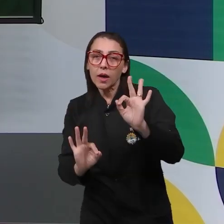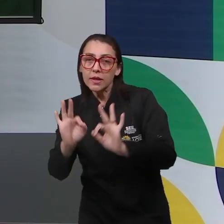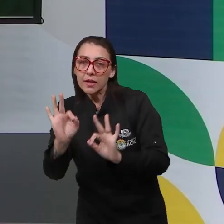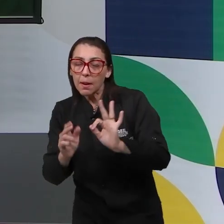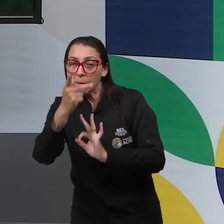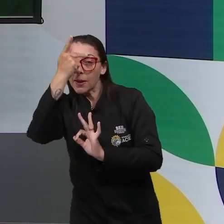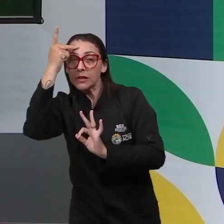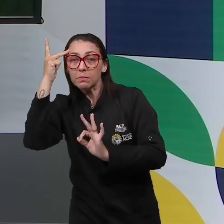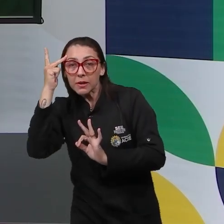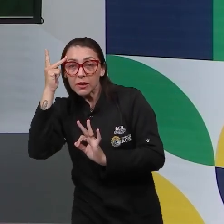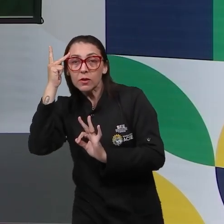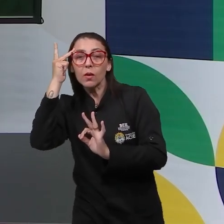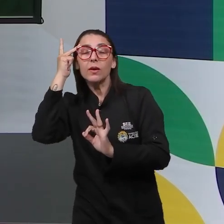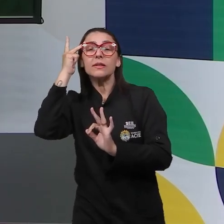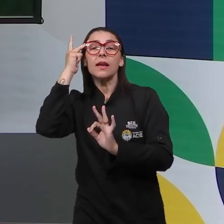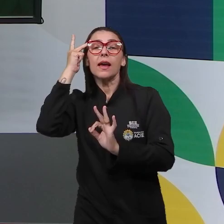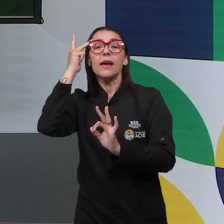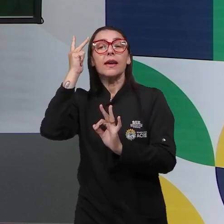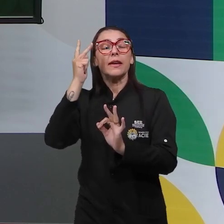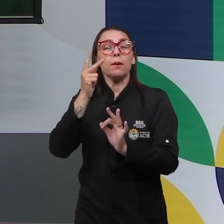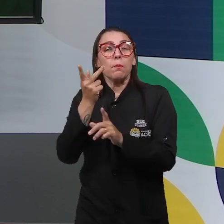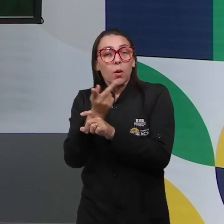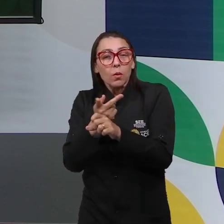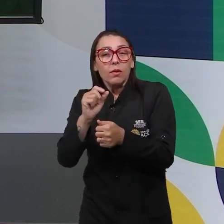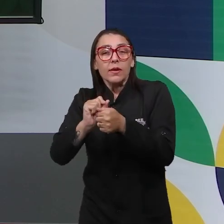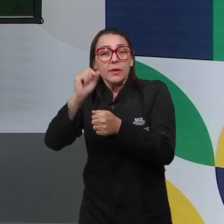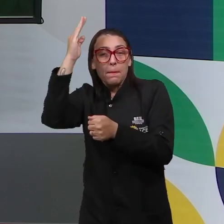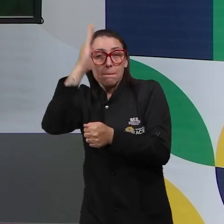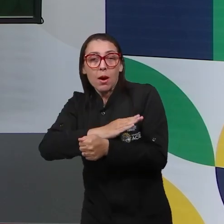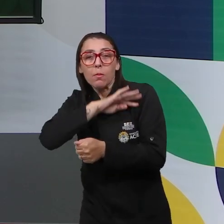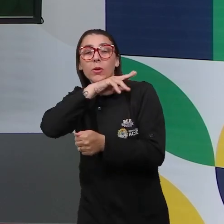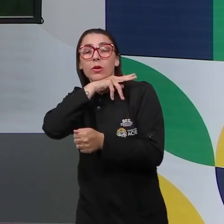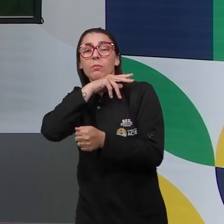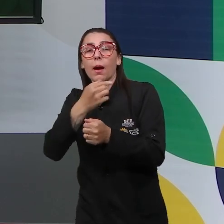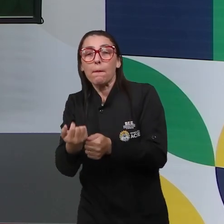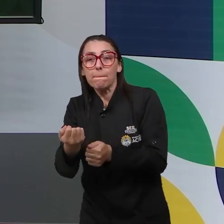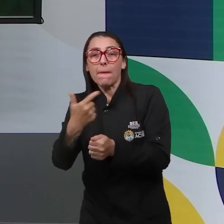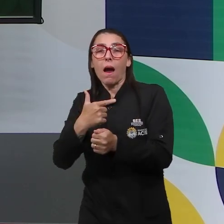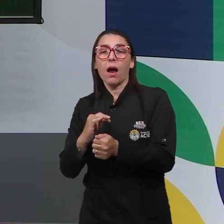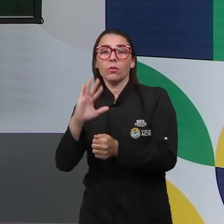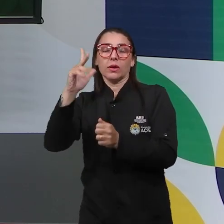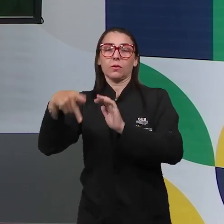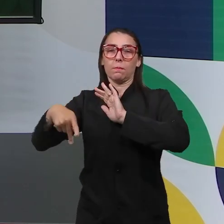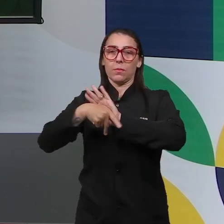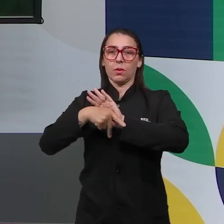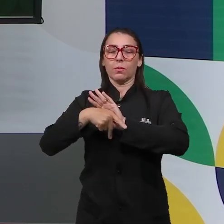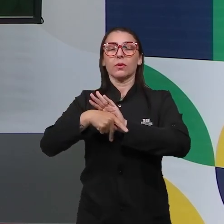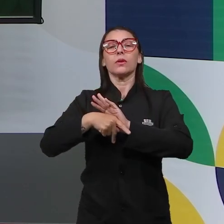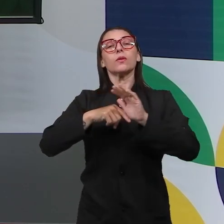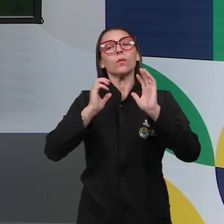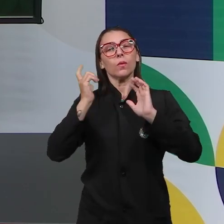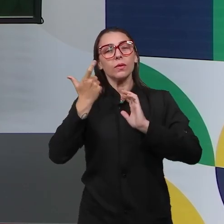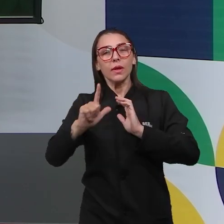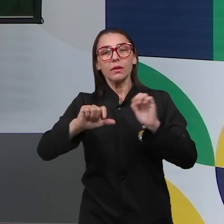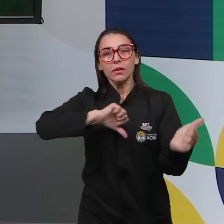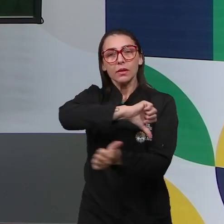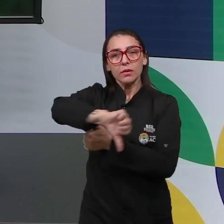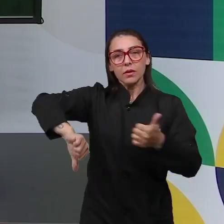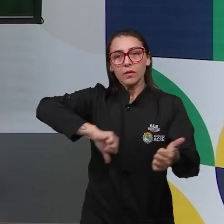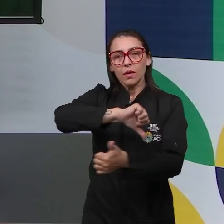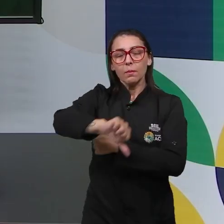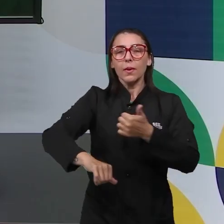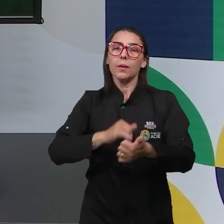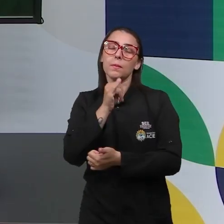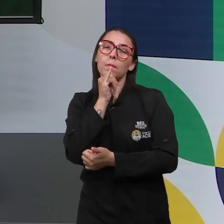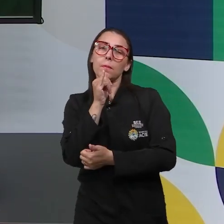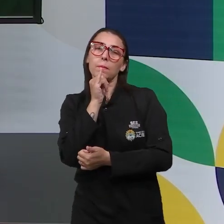se autodestruírem, né? Então ele é um elfo, um brincalhão. Como é um elfo, ele consegue se transformar. Então, por exemplo, se